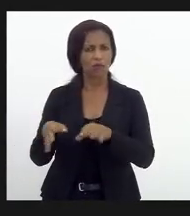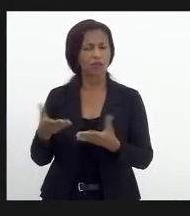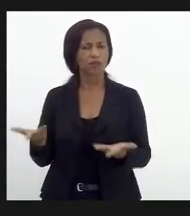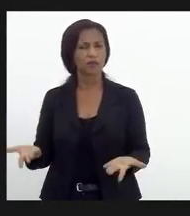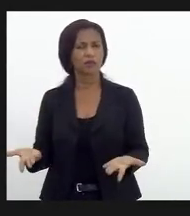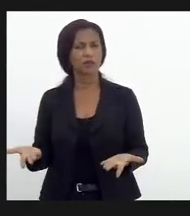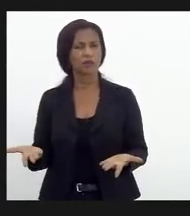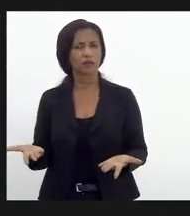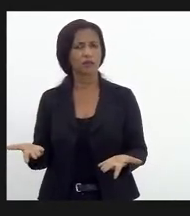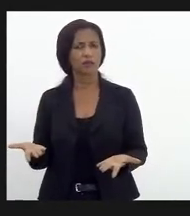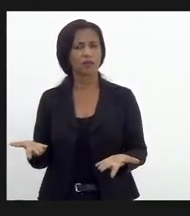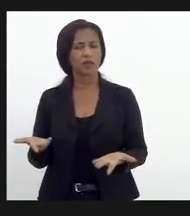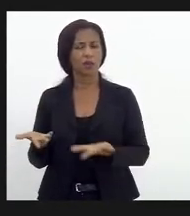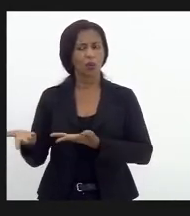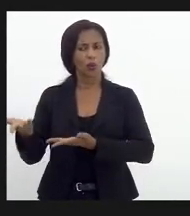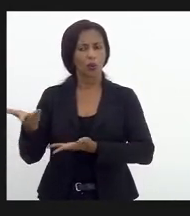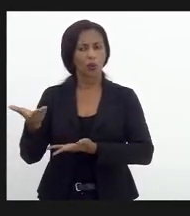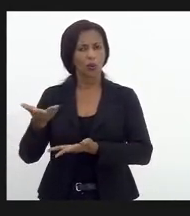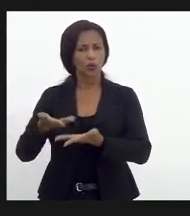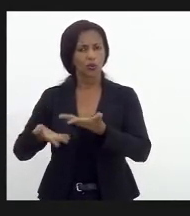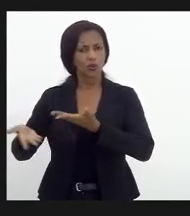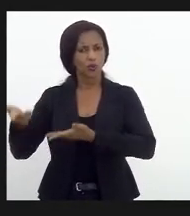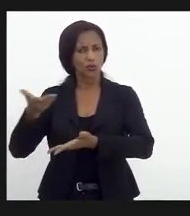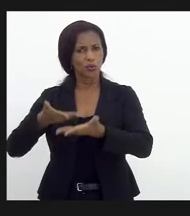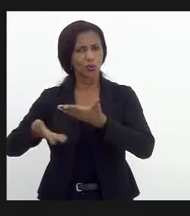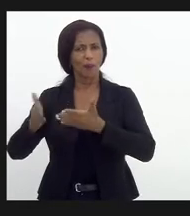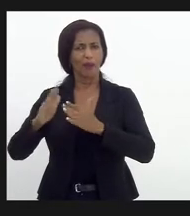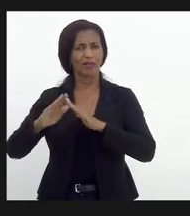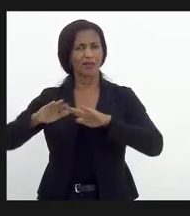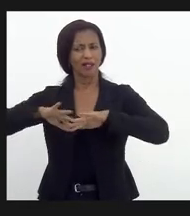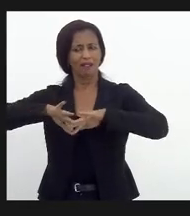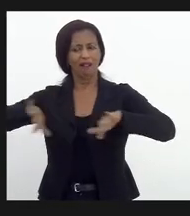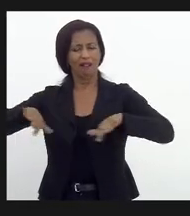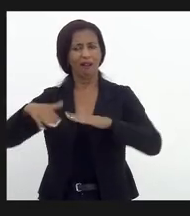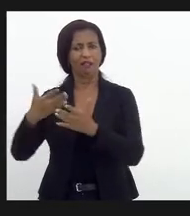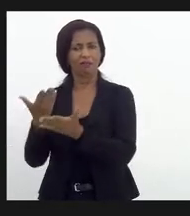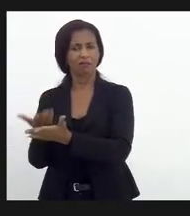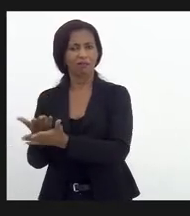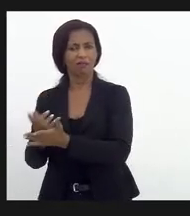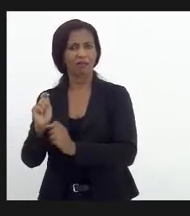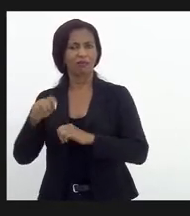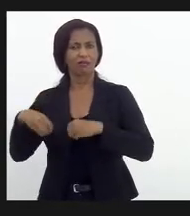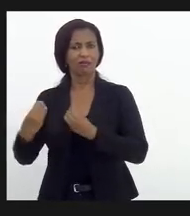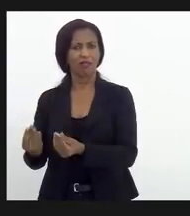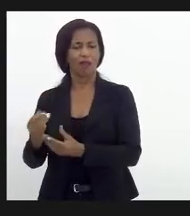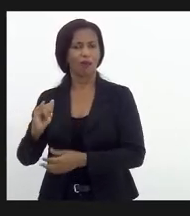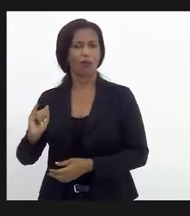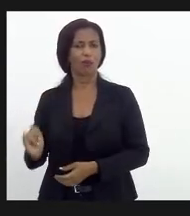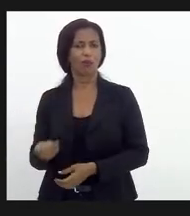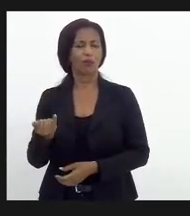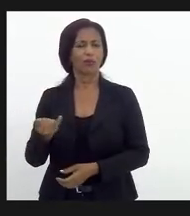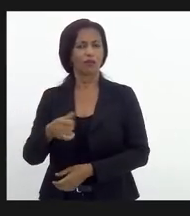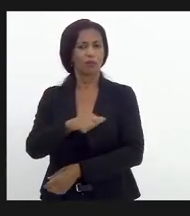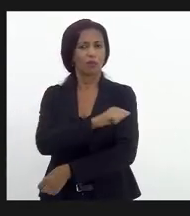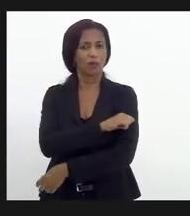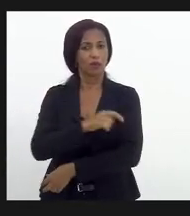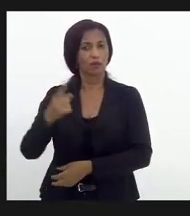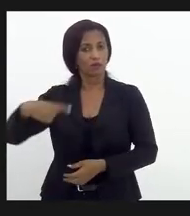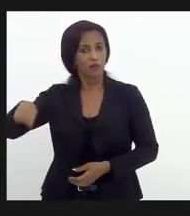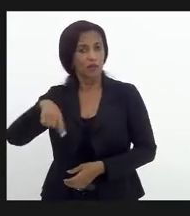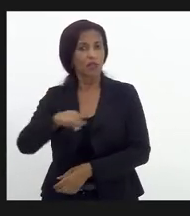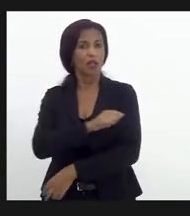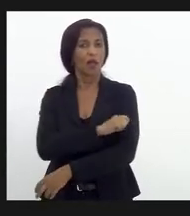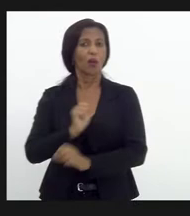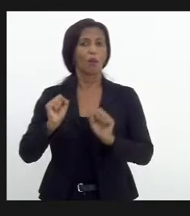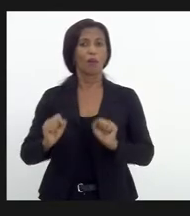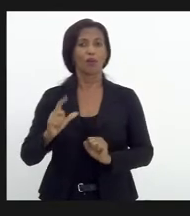dele de, ao descompartilhar escolas, oferecer oportunidade para os nossos alunos, para que esses alunos possam ter